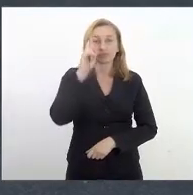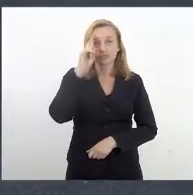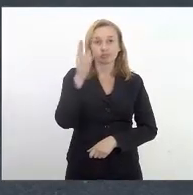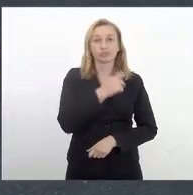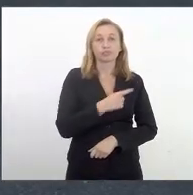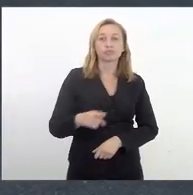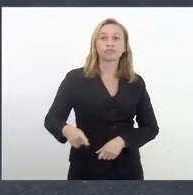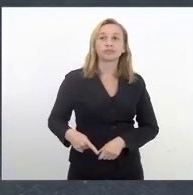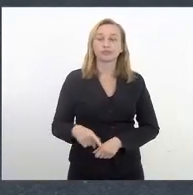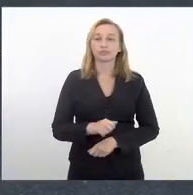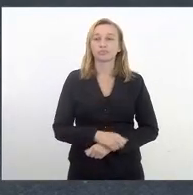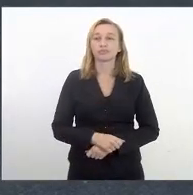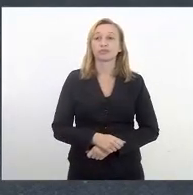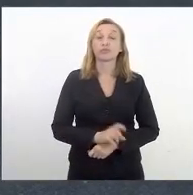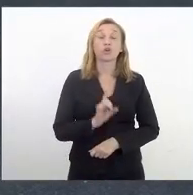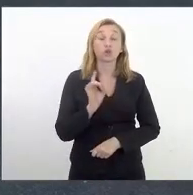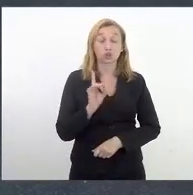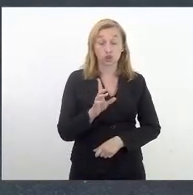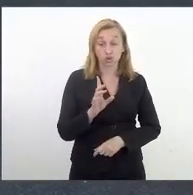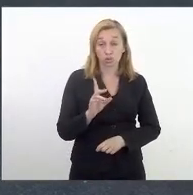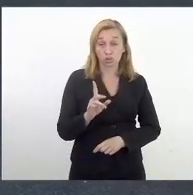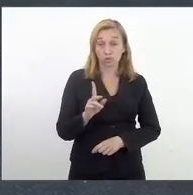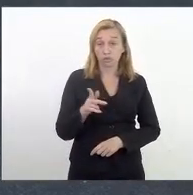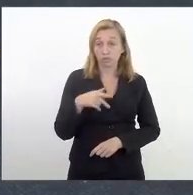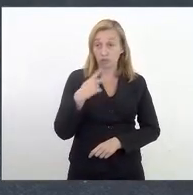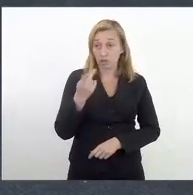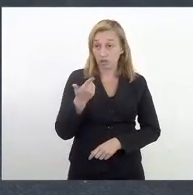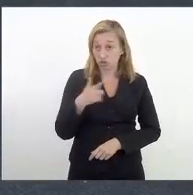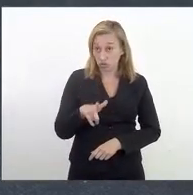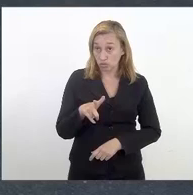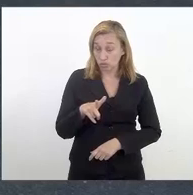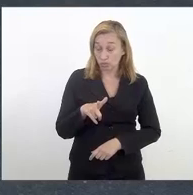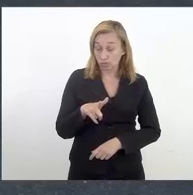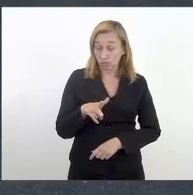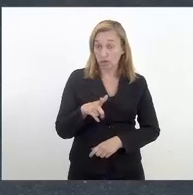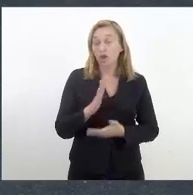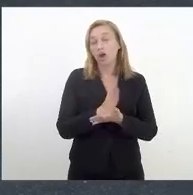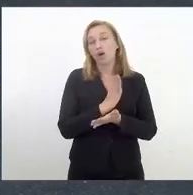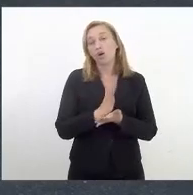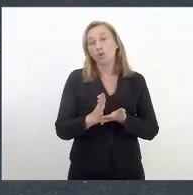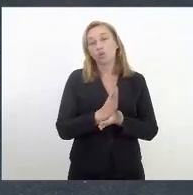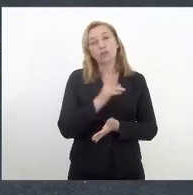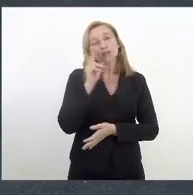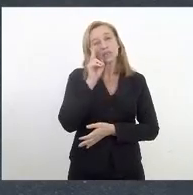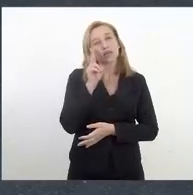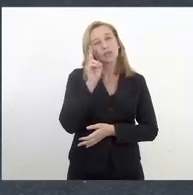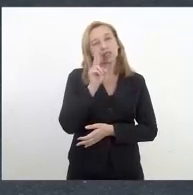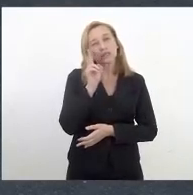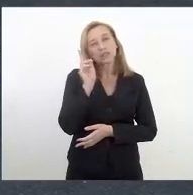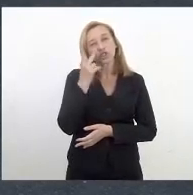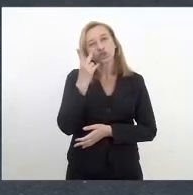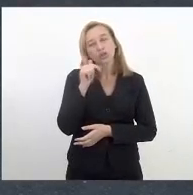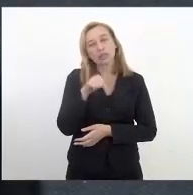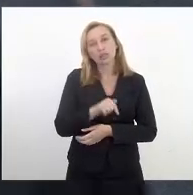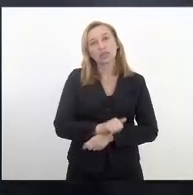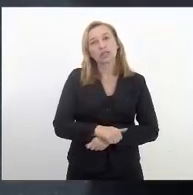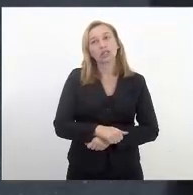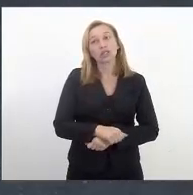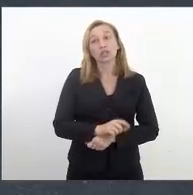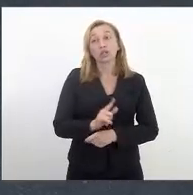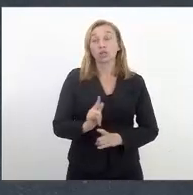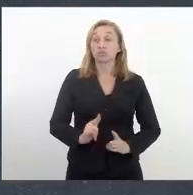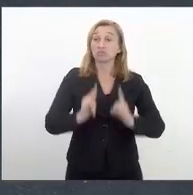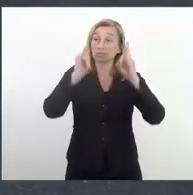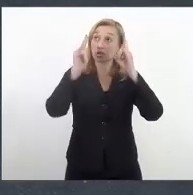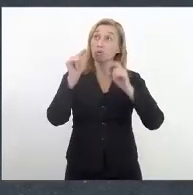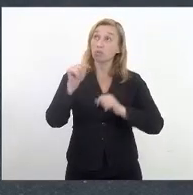eu só vou reforçar de fazer algumas lembranças históricas Esse é um